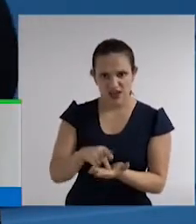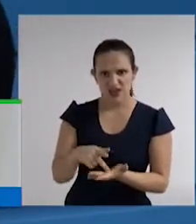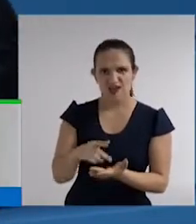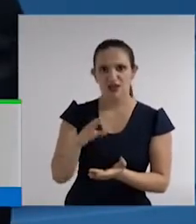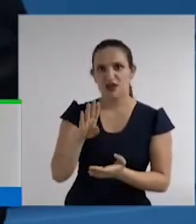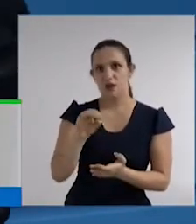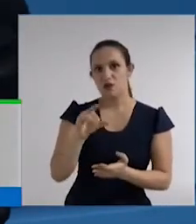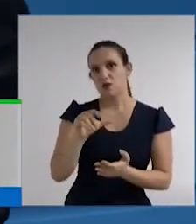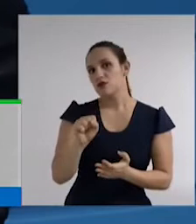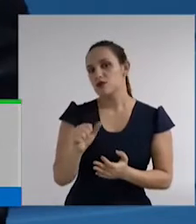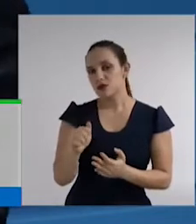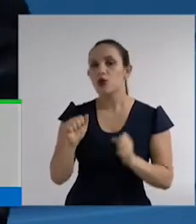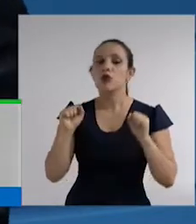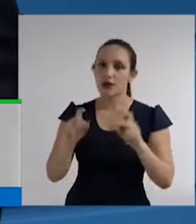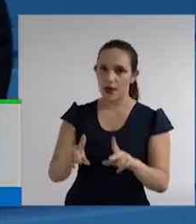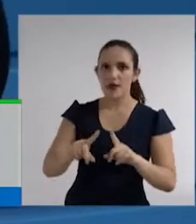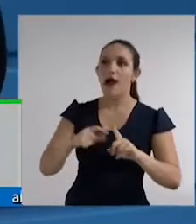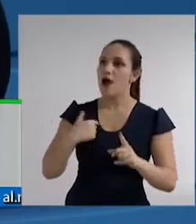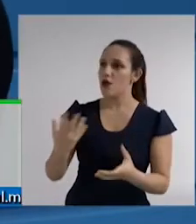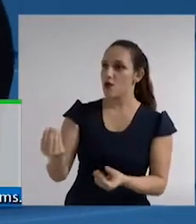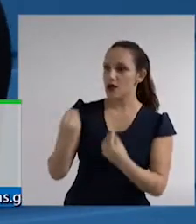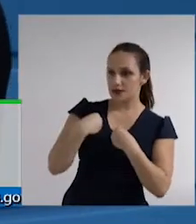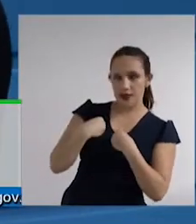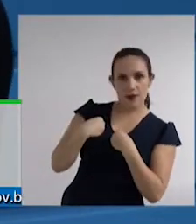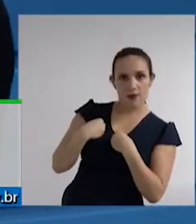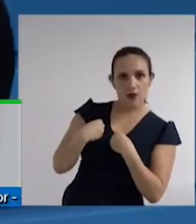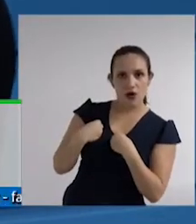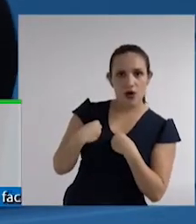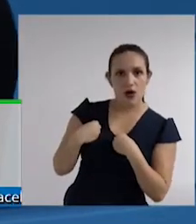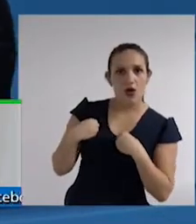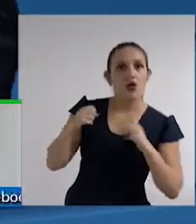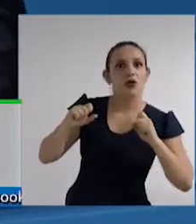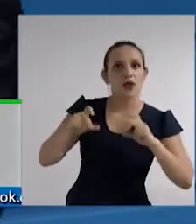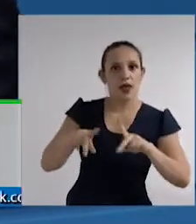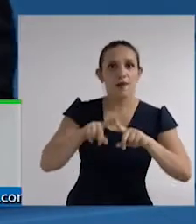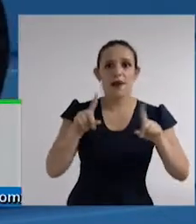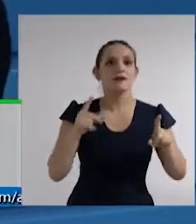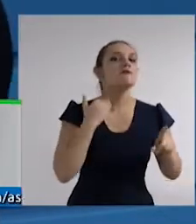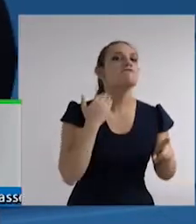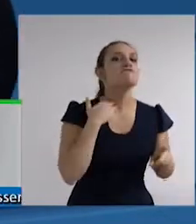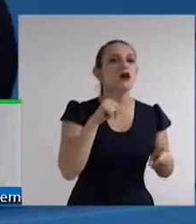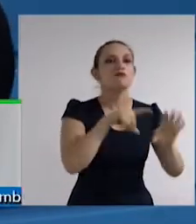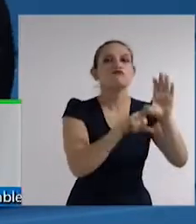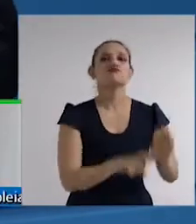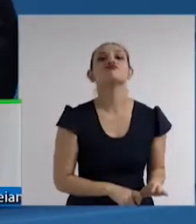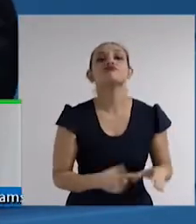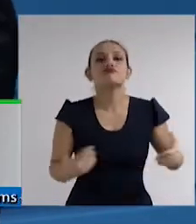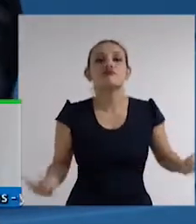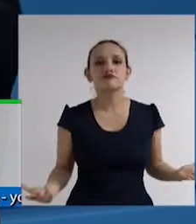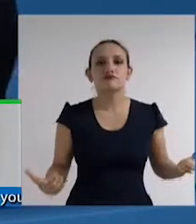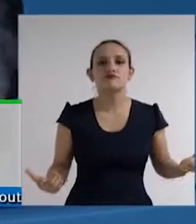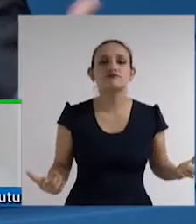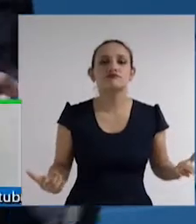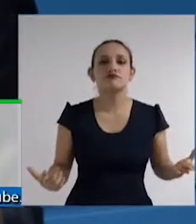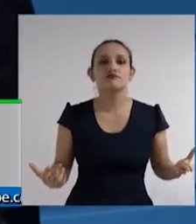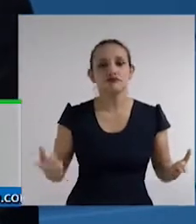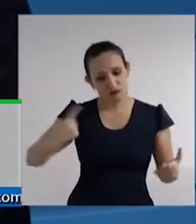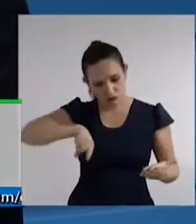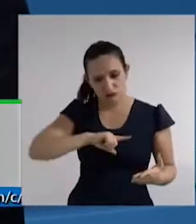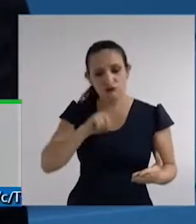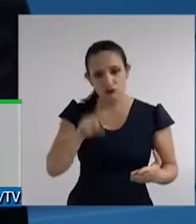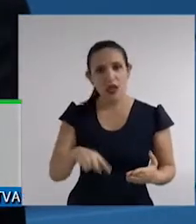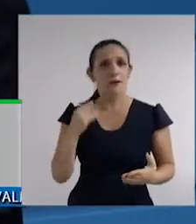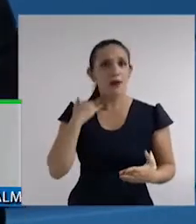paga, tesouro somos nós. Quando você diz o tesouro vai pagar, o tesouro está mencionando a cada um de nós, nós somos